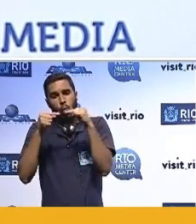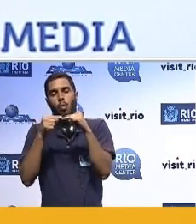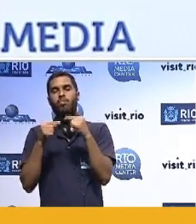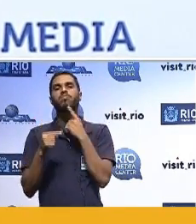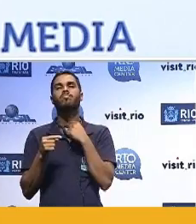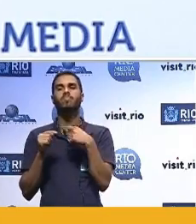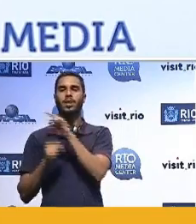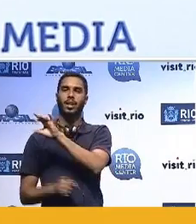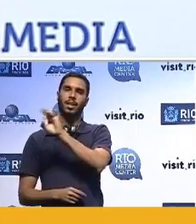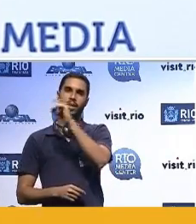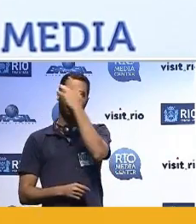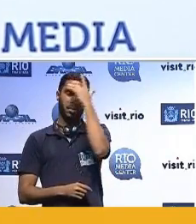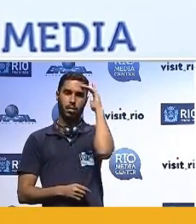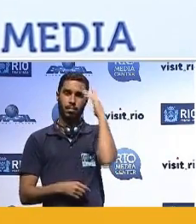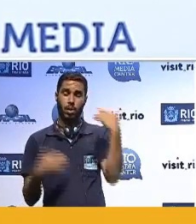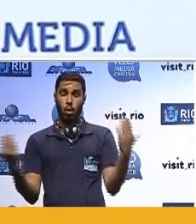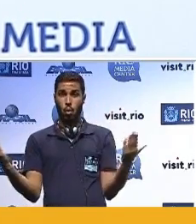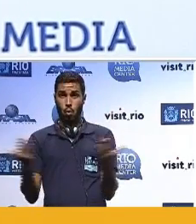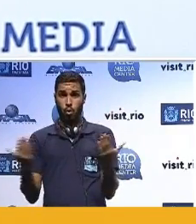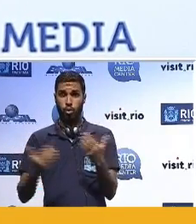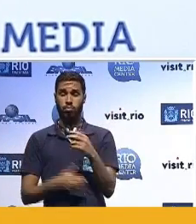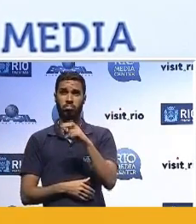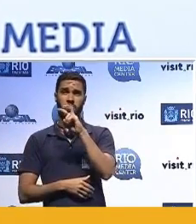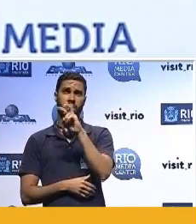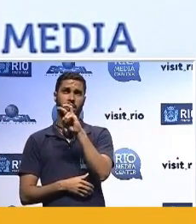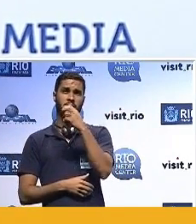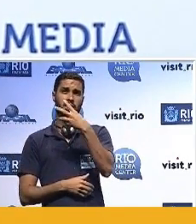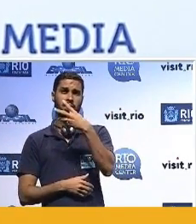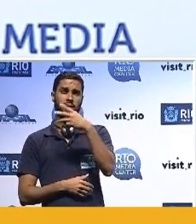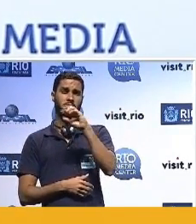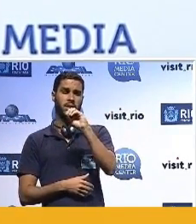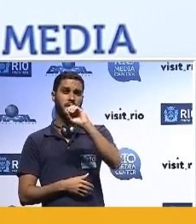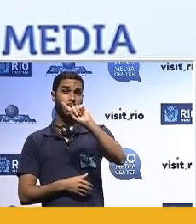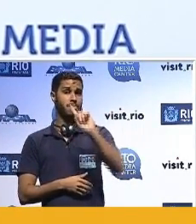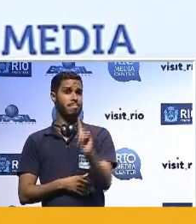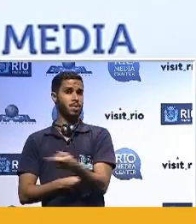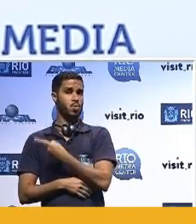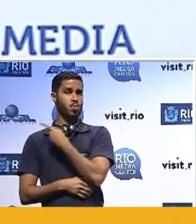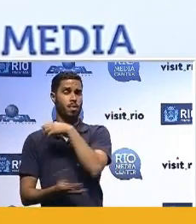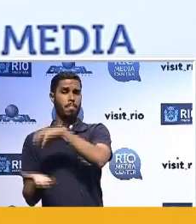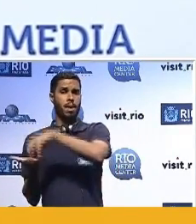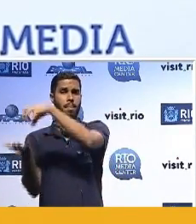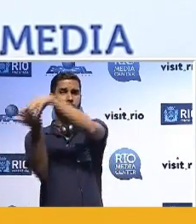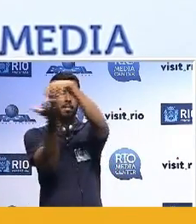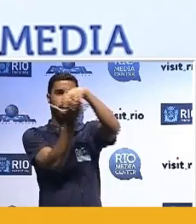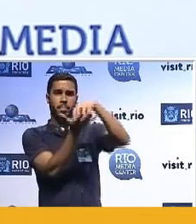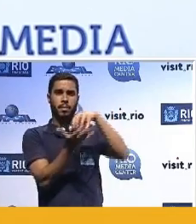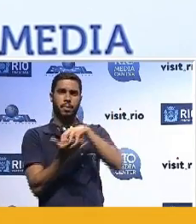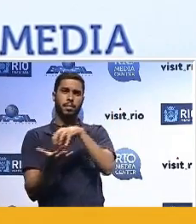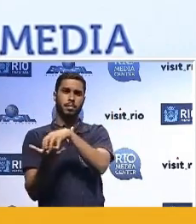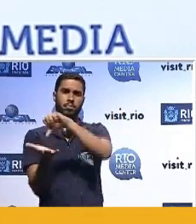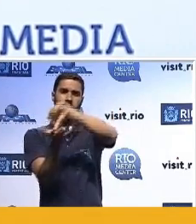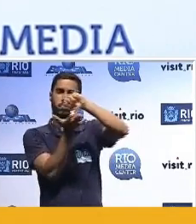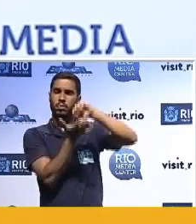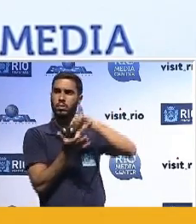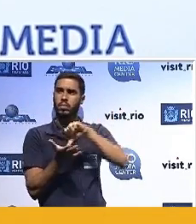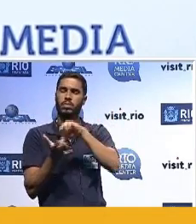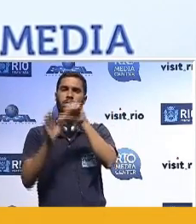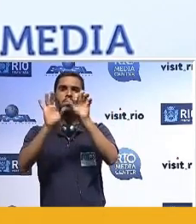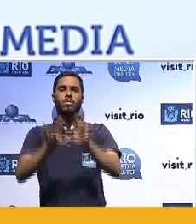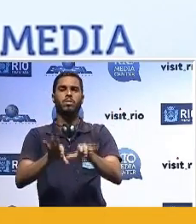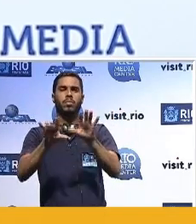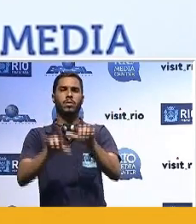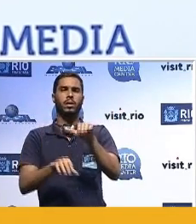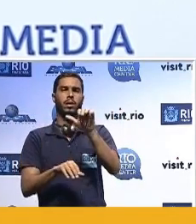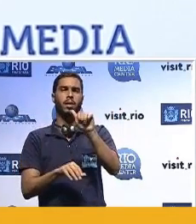programa possui mais de 530 mil estabelecimentos cadastrados, dado esse da